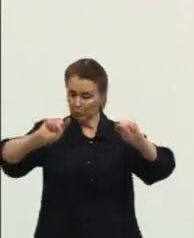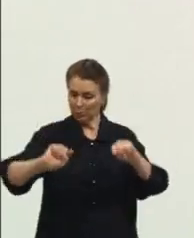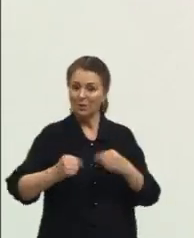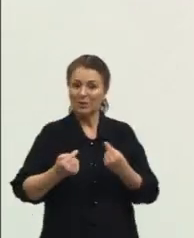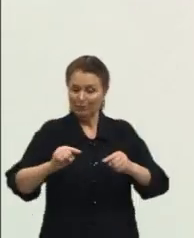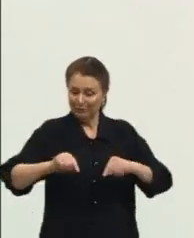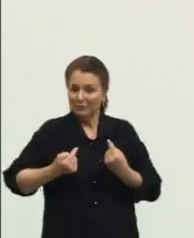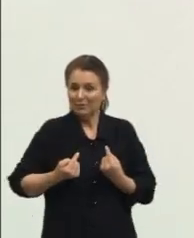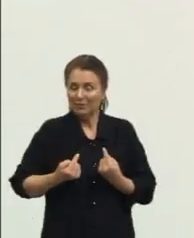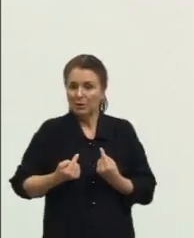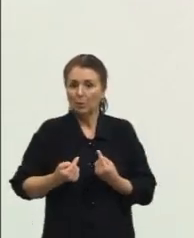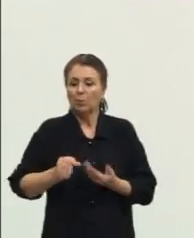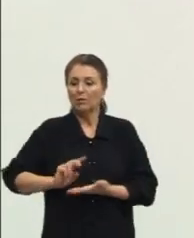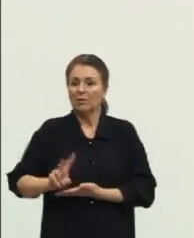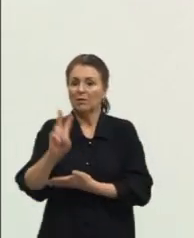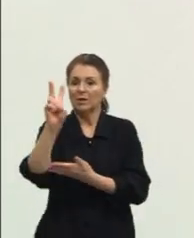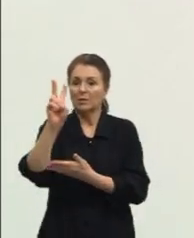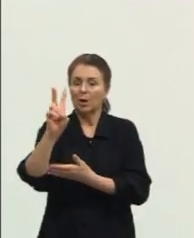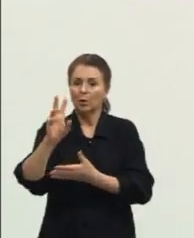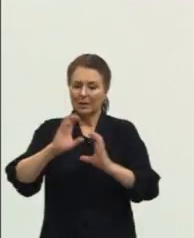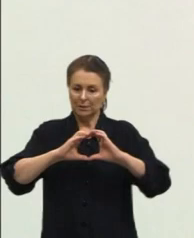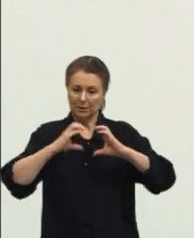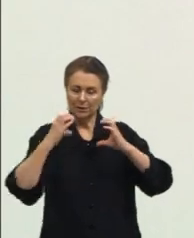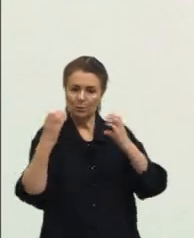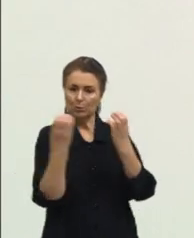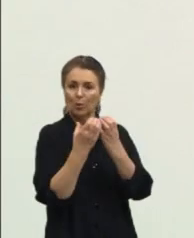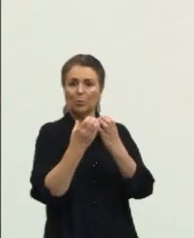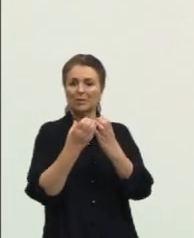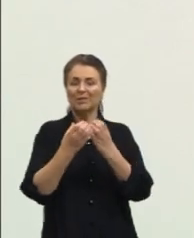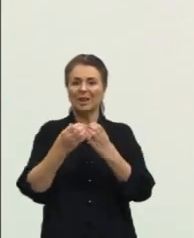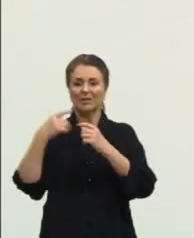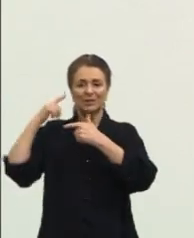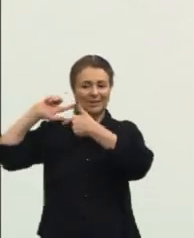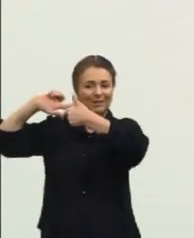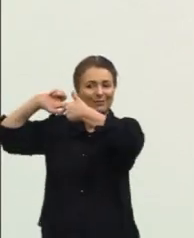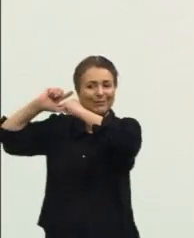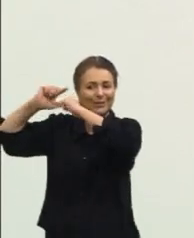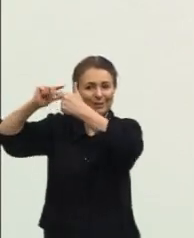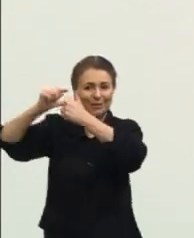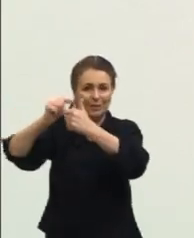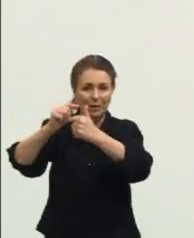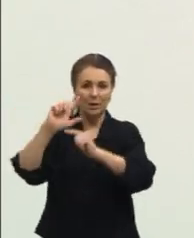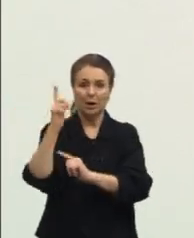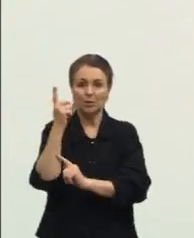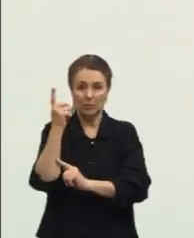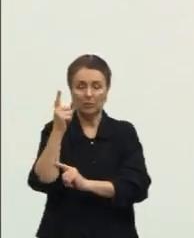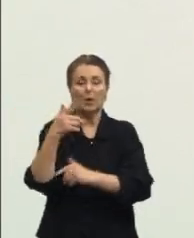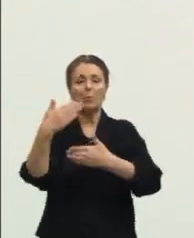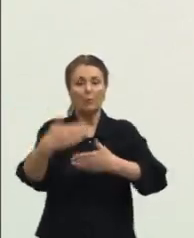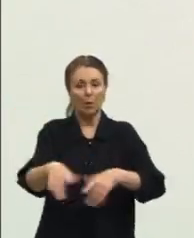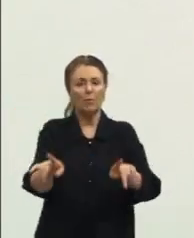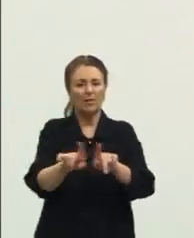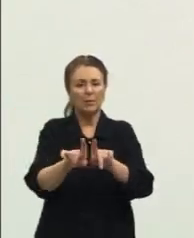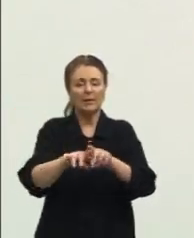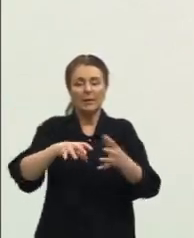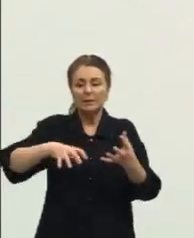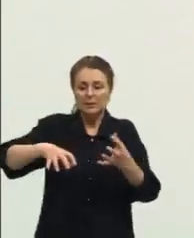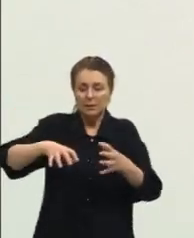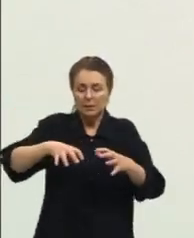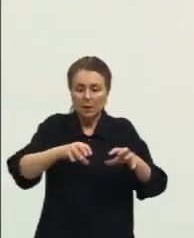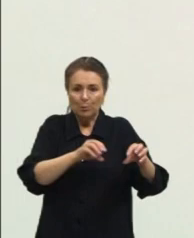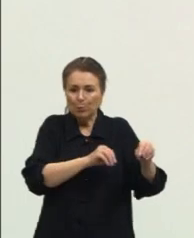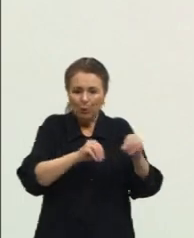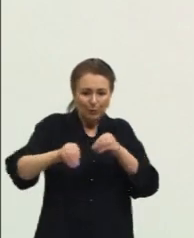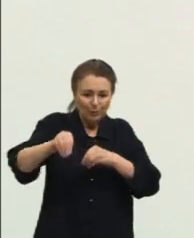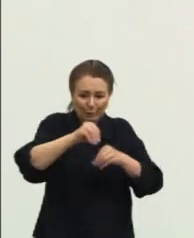para dar valorização dessas comunidades tradicionais então a geografia né Foi muito bem cobrada essa parte dos movimentos migratórios